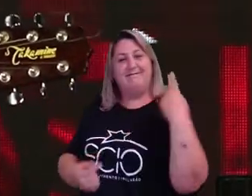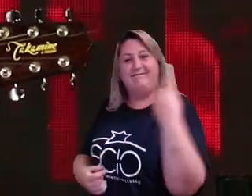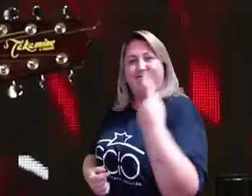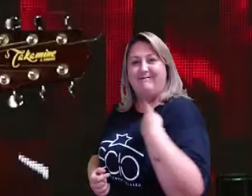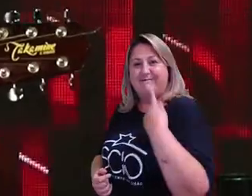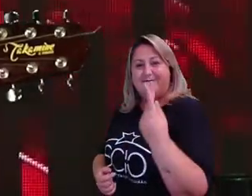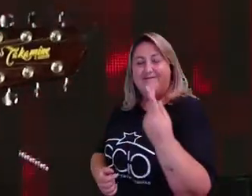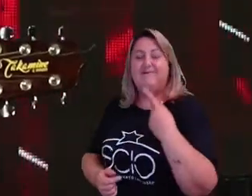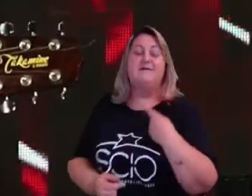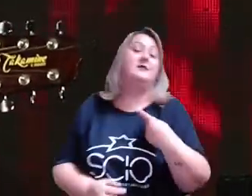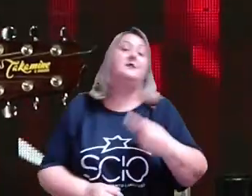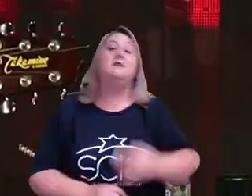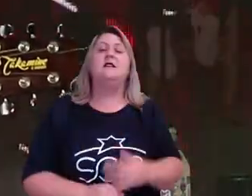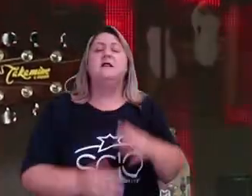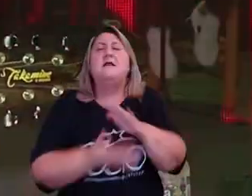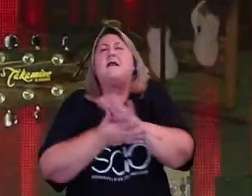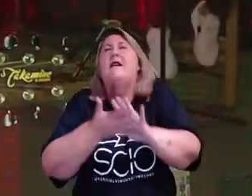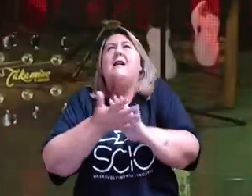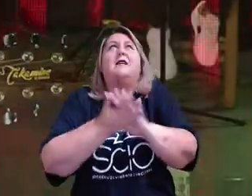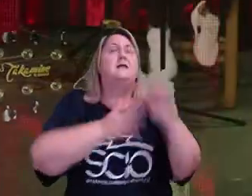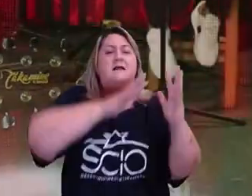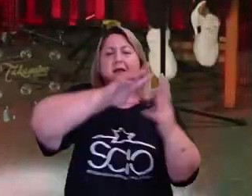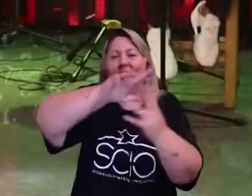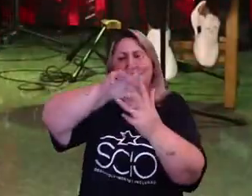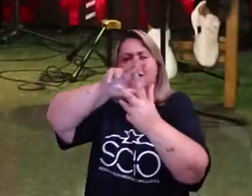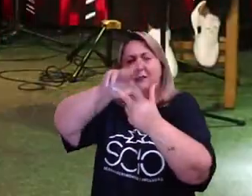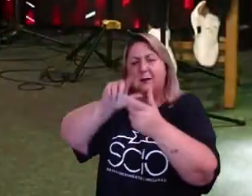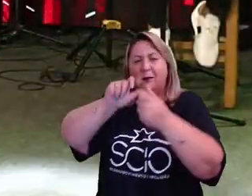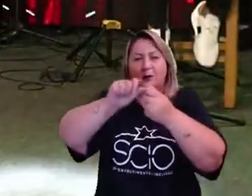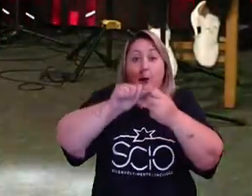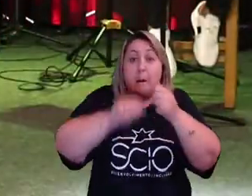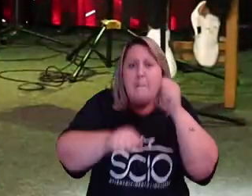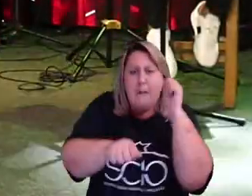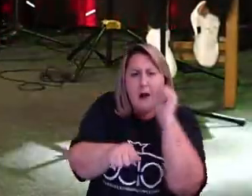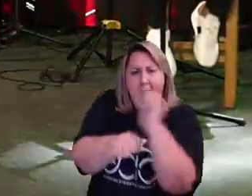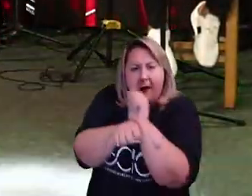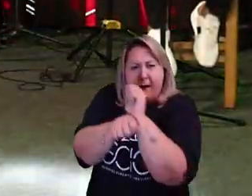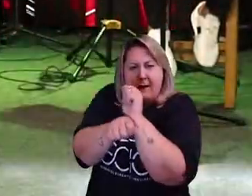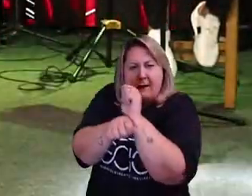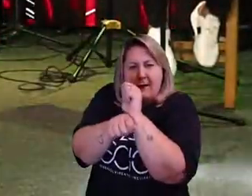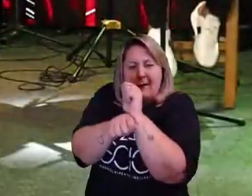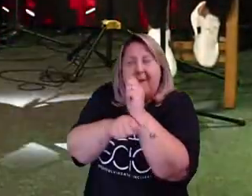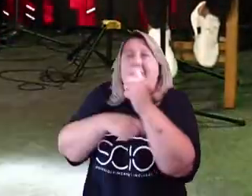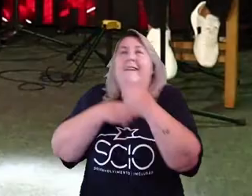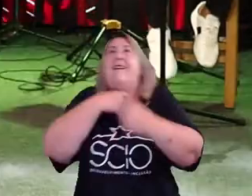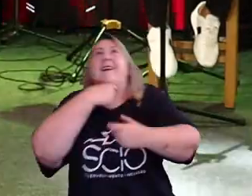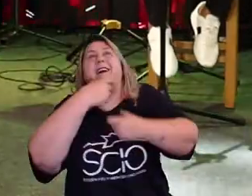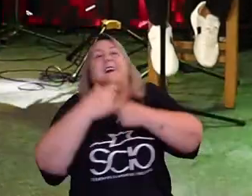Calha, não.